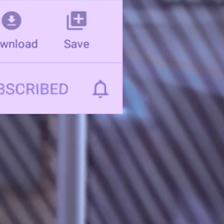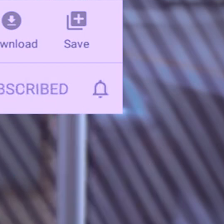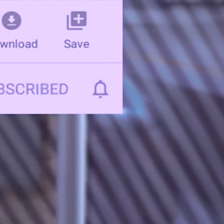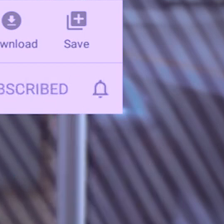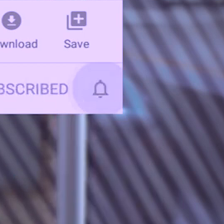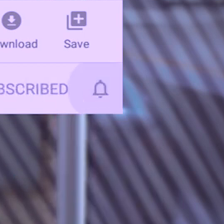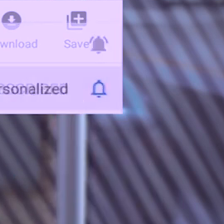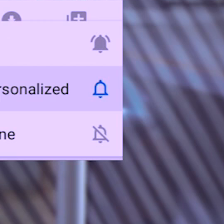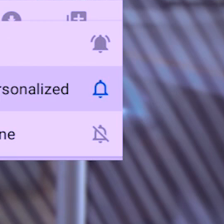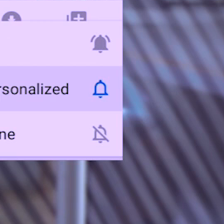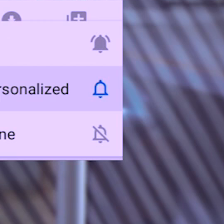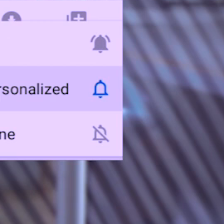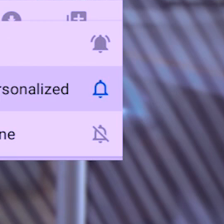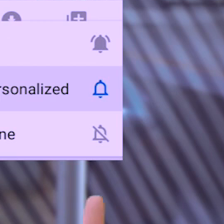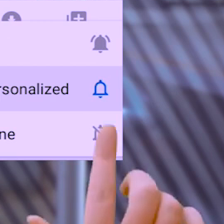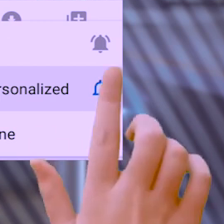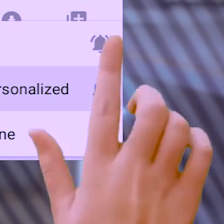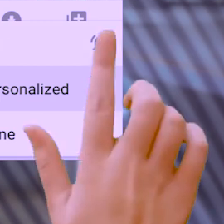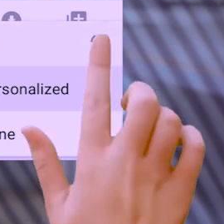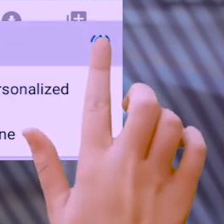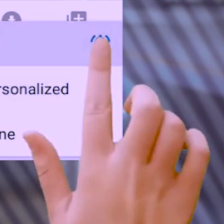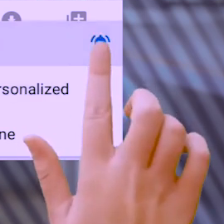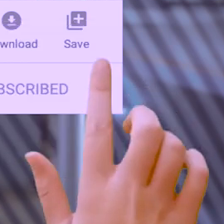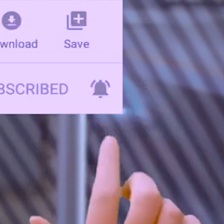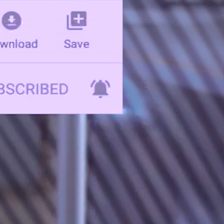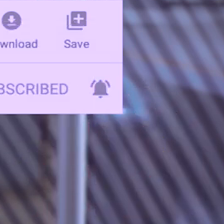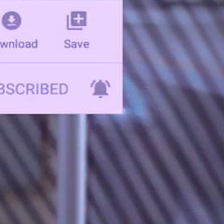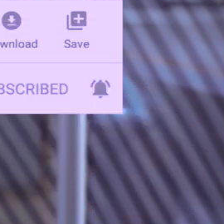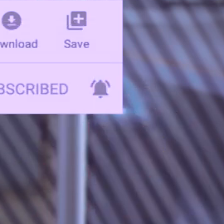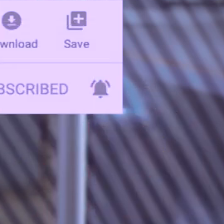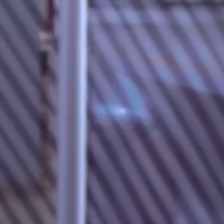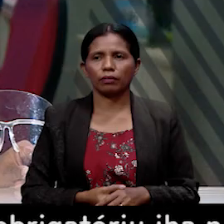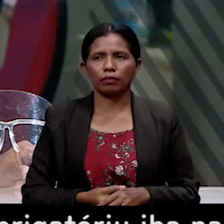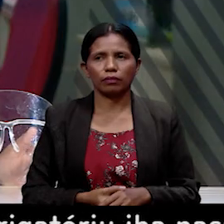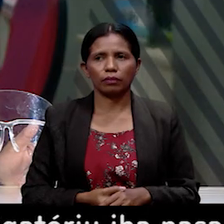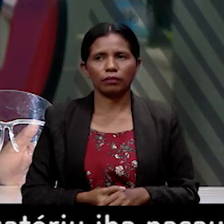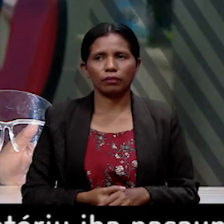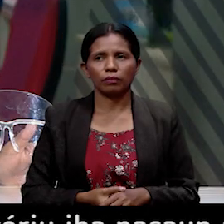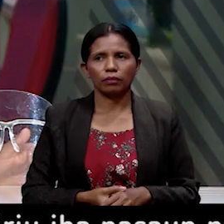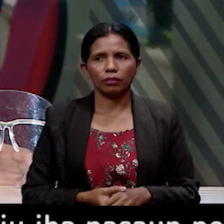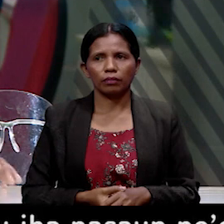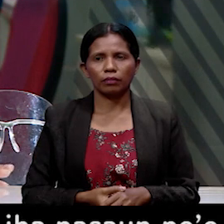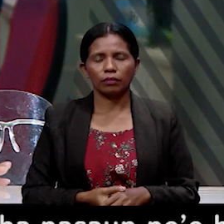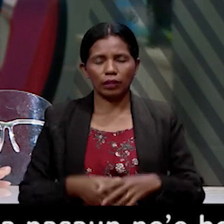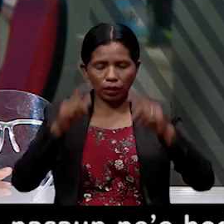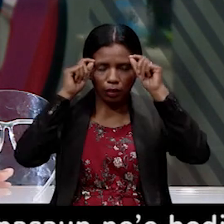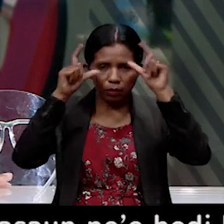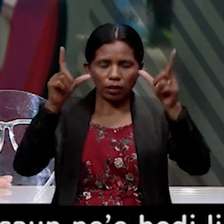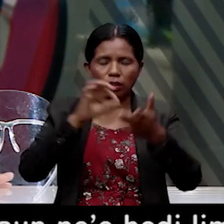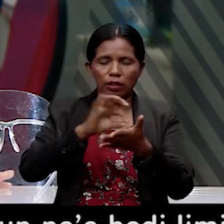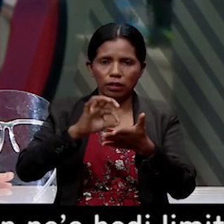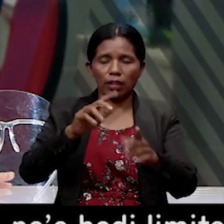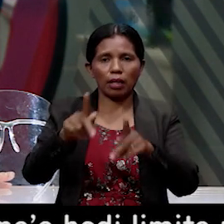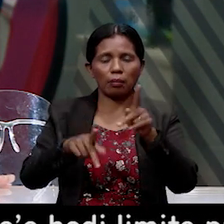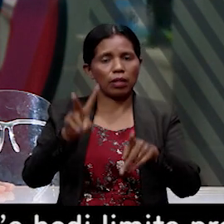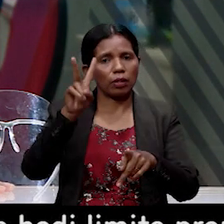no hanehan botão notificação atunune la bele la com informação fom husiami. Timor-Leste resiste a tan sidadaun en